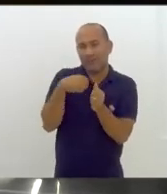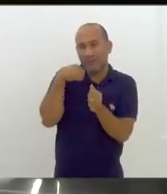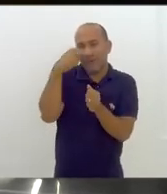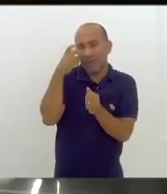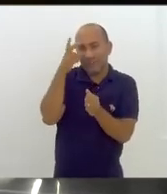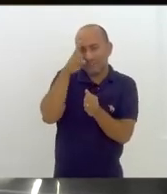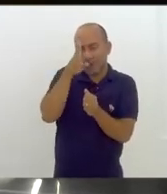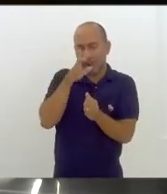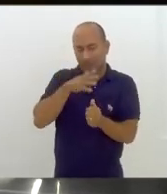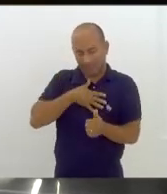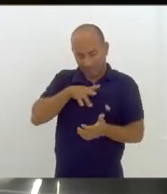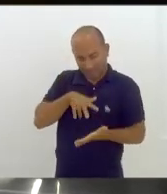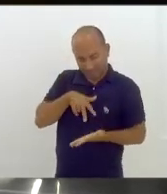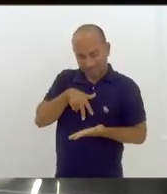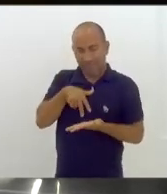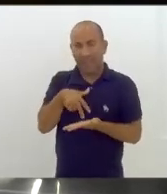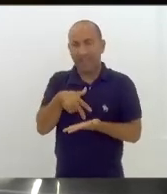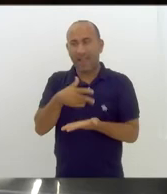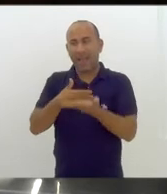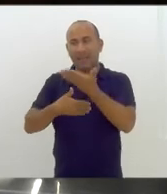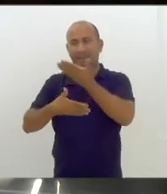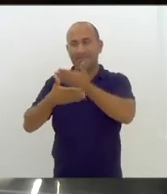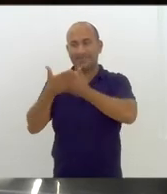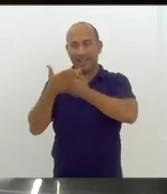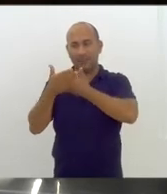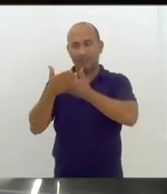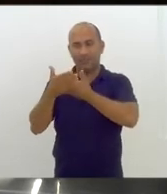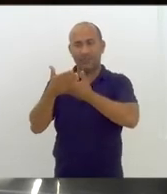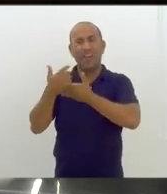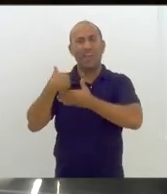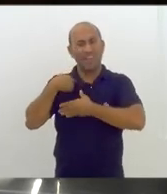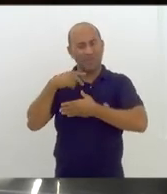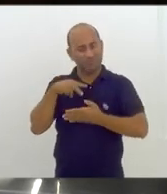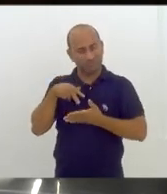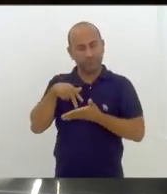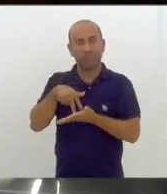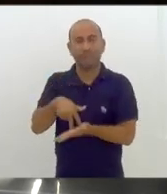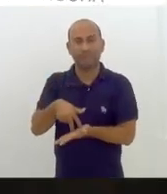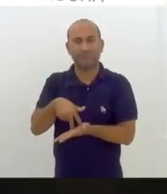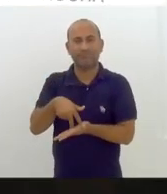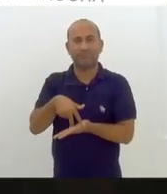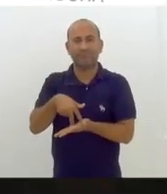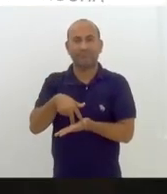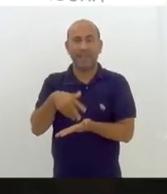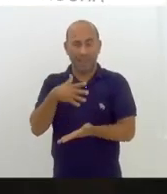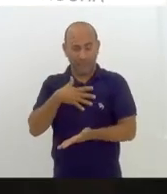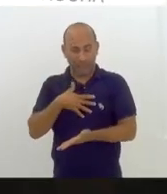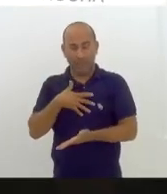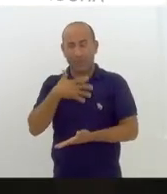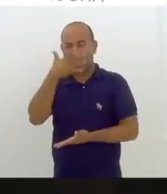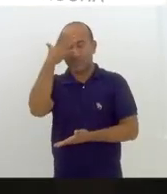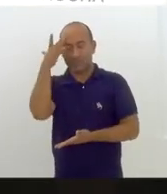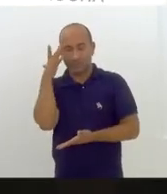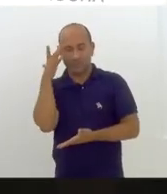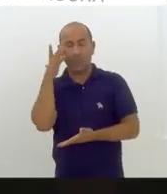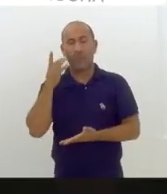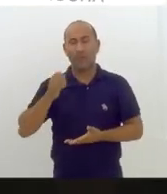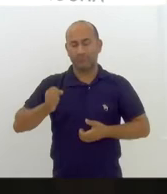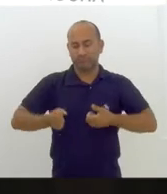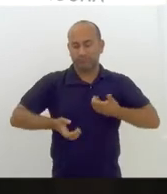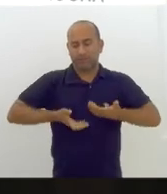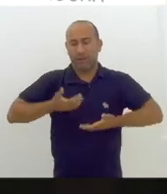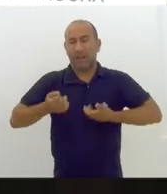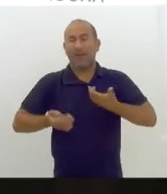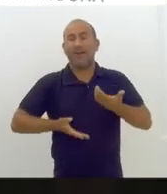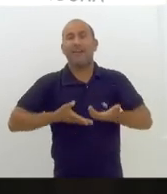reergo. Saindo de um passado enraizado na dor, eu me reergo. Eu sou um oceano negro, borbulhante e